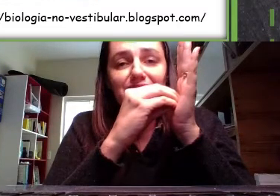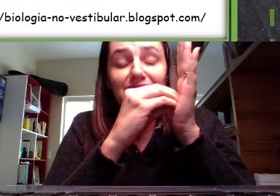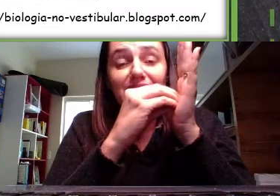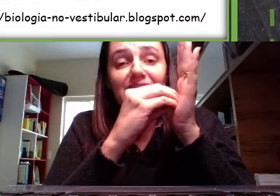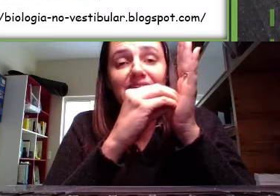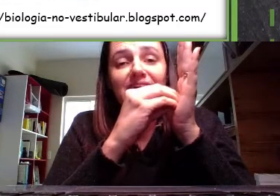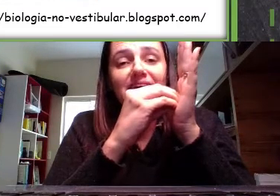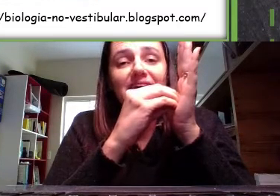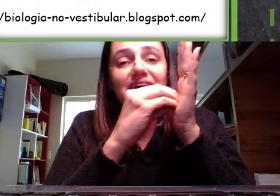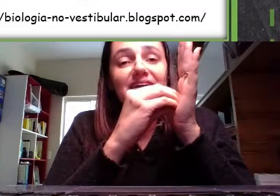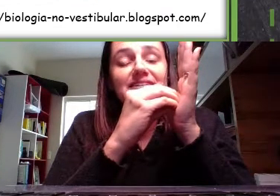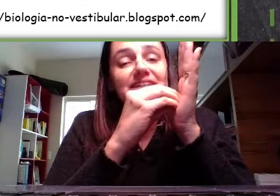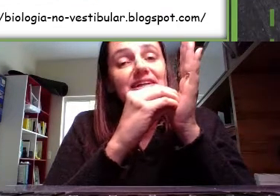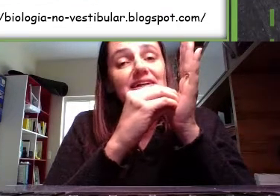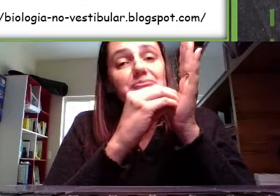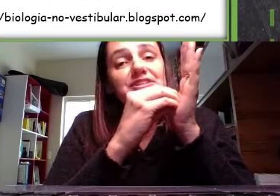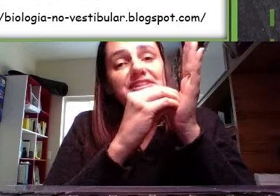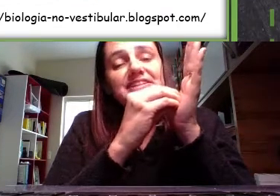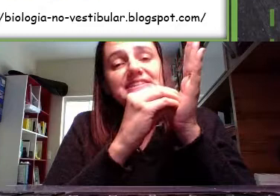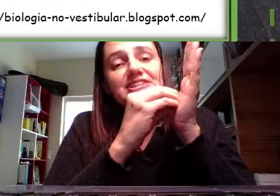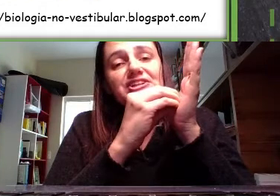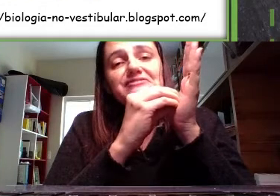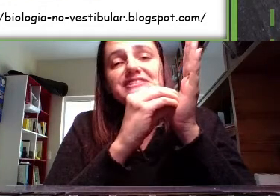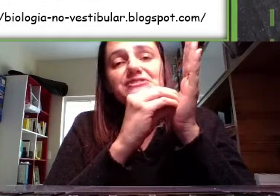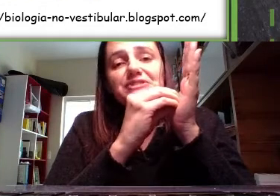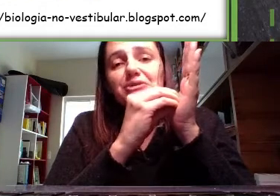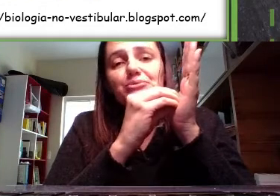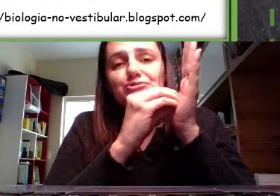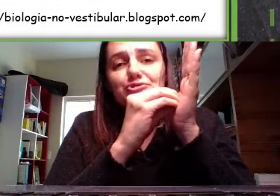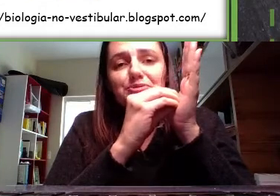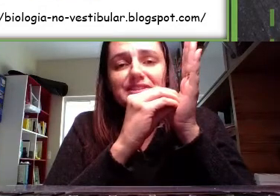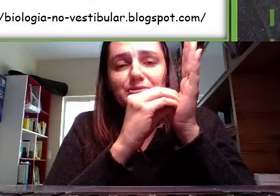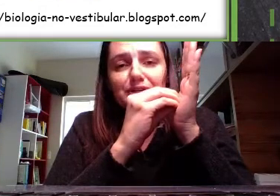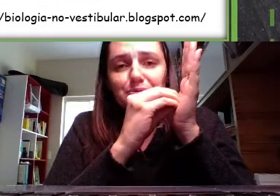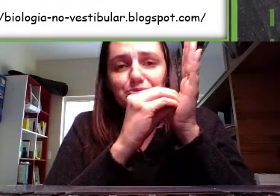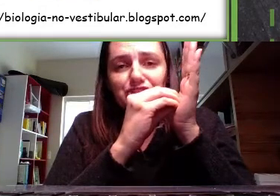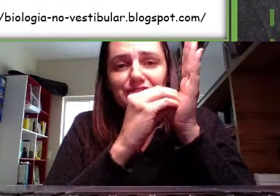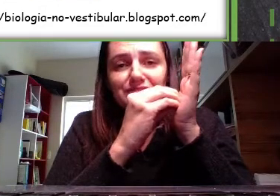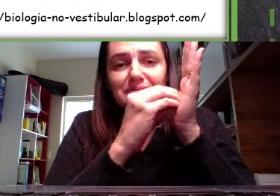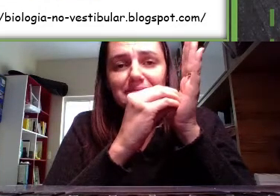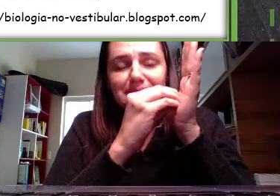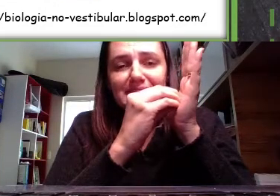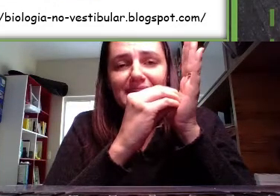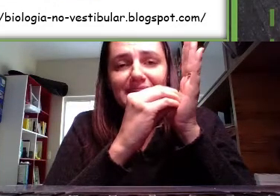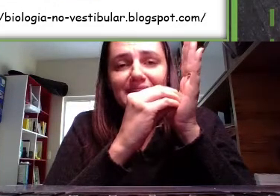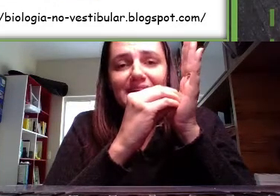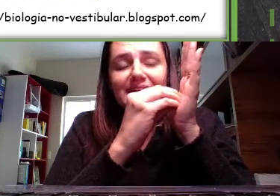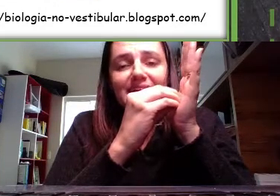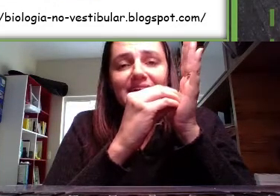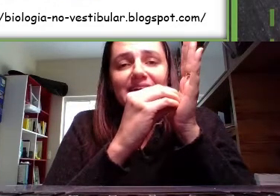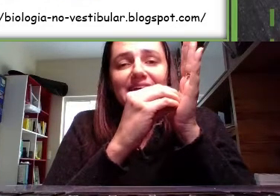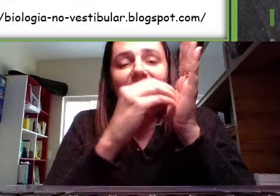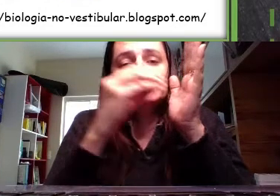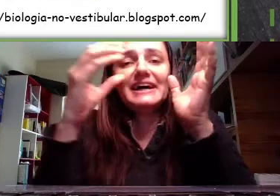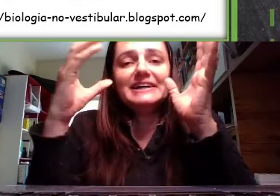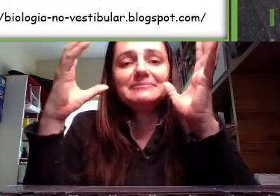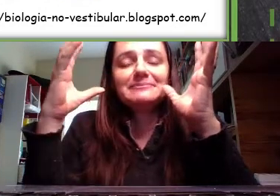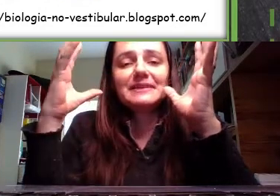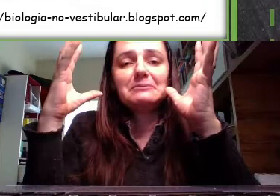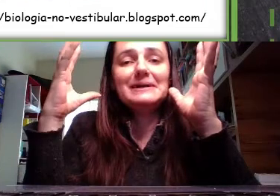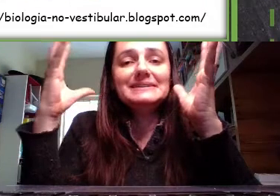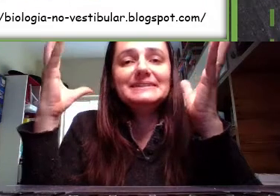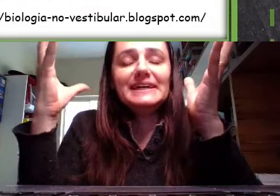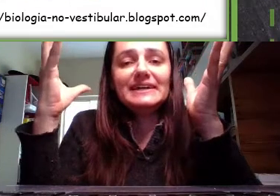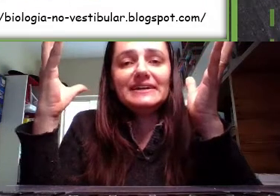se desenvolver. E seria muito interessante aí você estudar um pouco sobre ciclo reprodutivo, tá? E ele